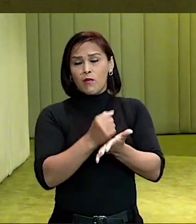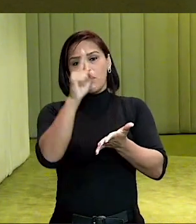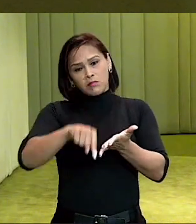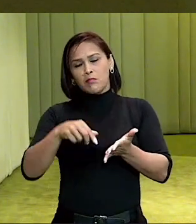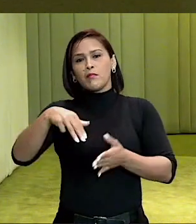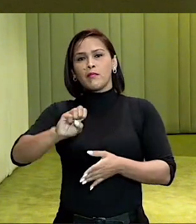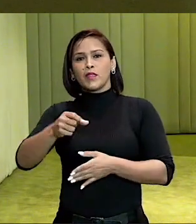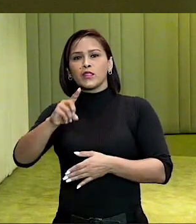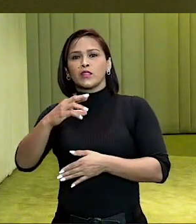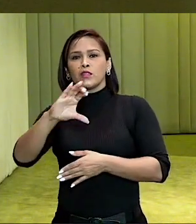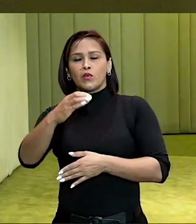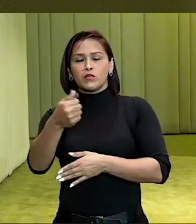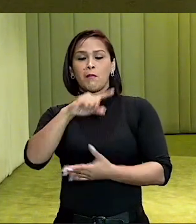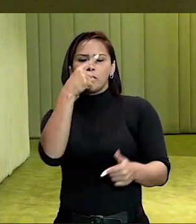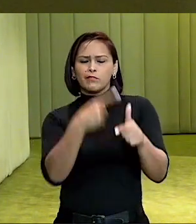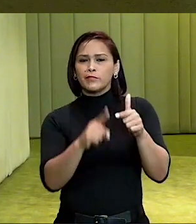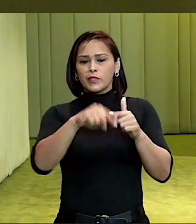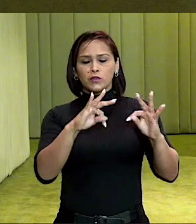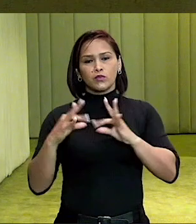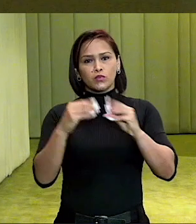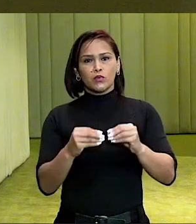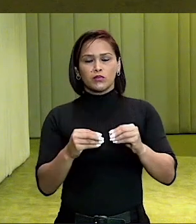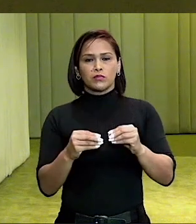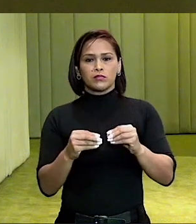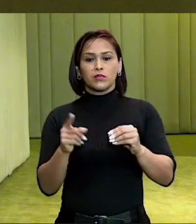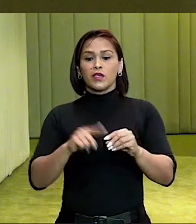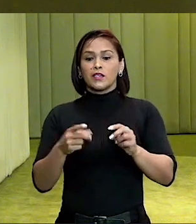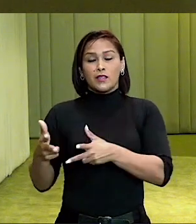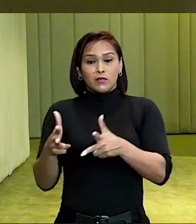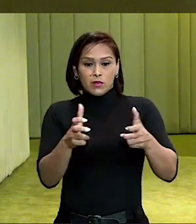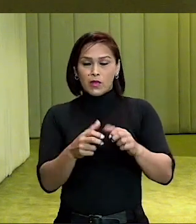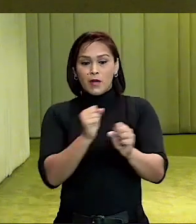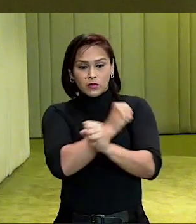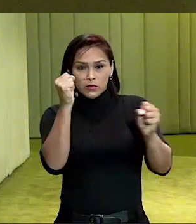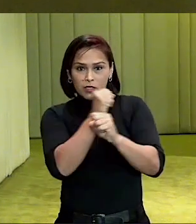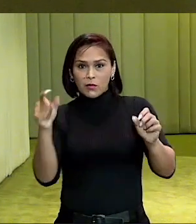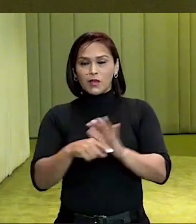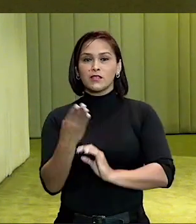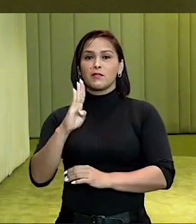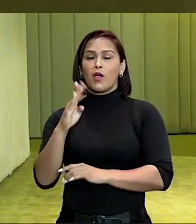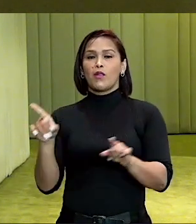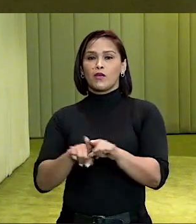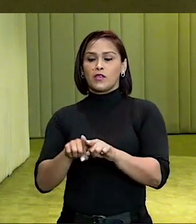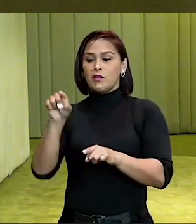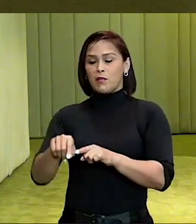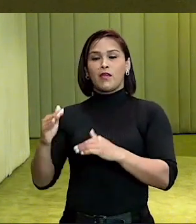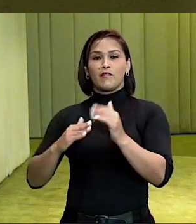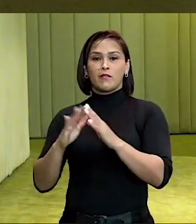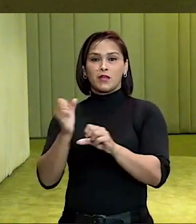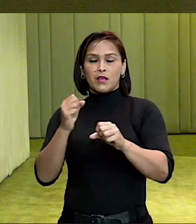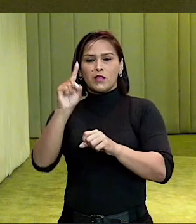Mendoza sobre a proibição completa das armas químicas e biológicas.